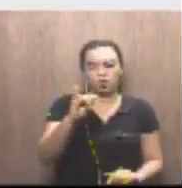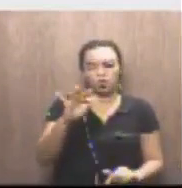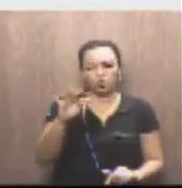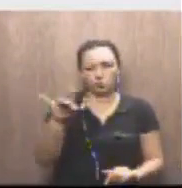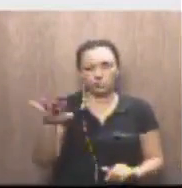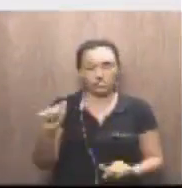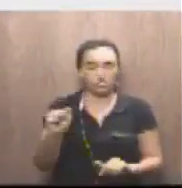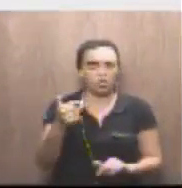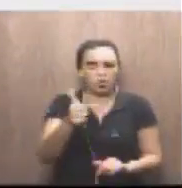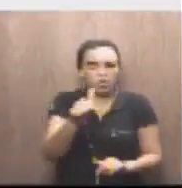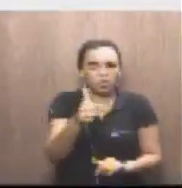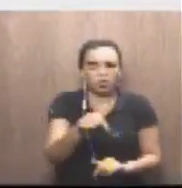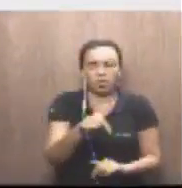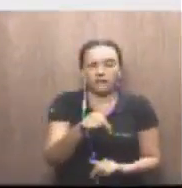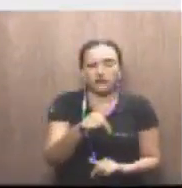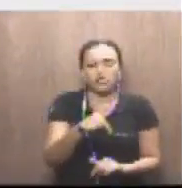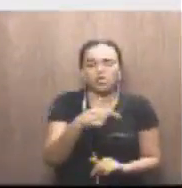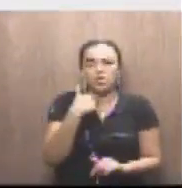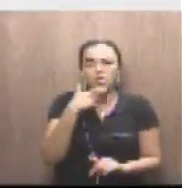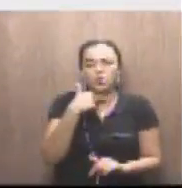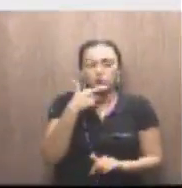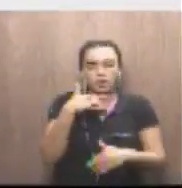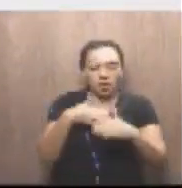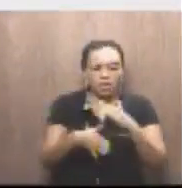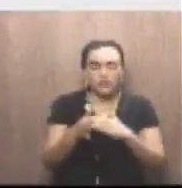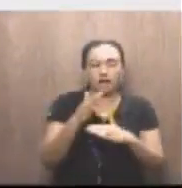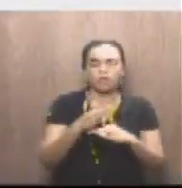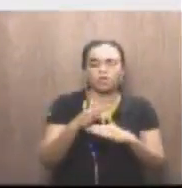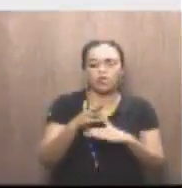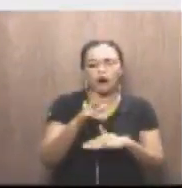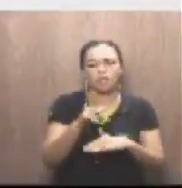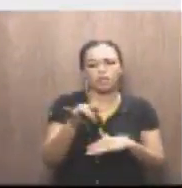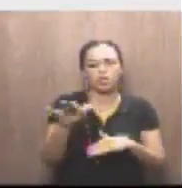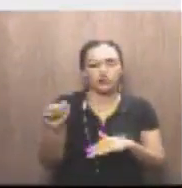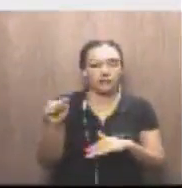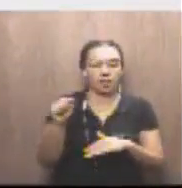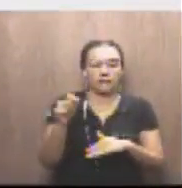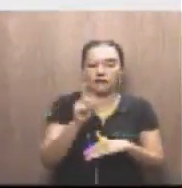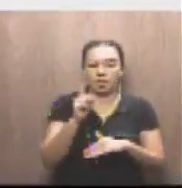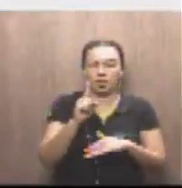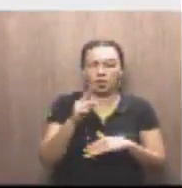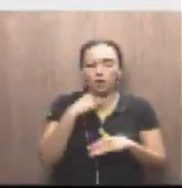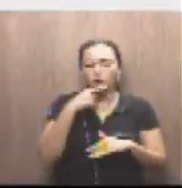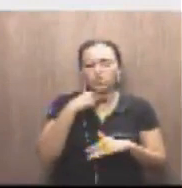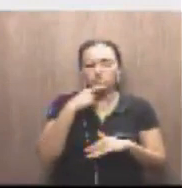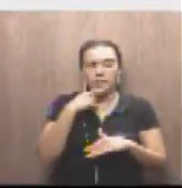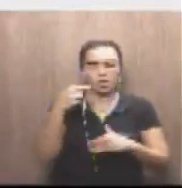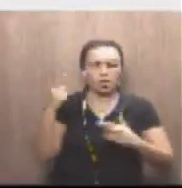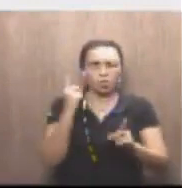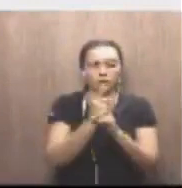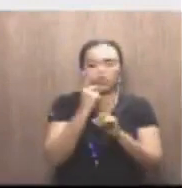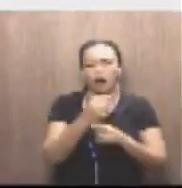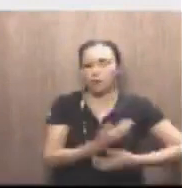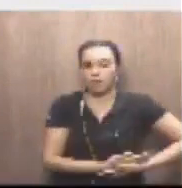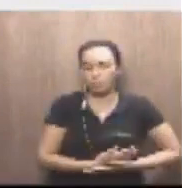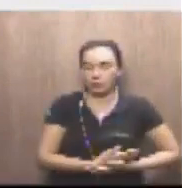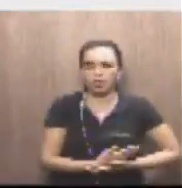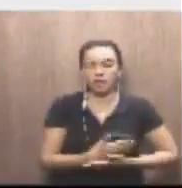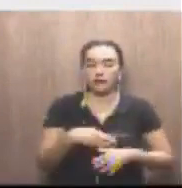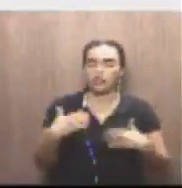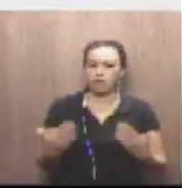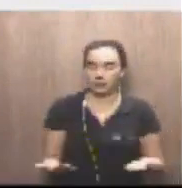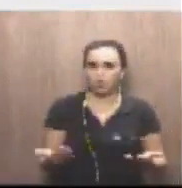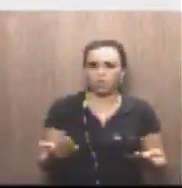porém, não tem a capacidade de atravessar a parede placentária e não atingirá o organismo do bebê. Compreende